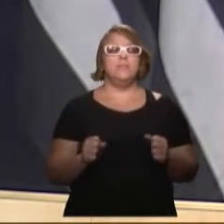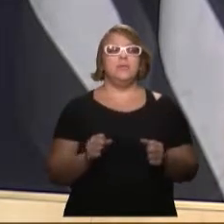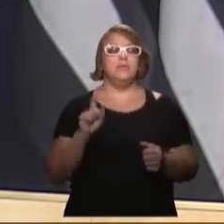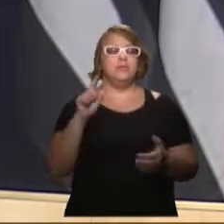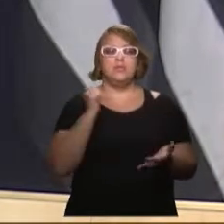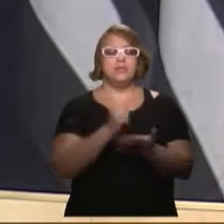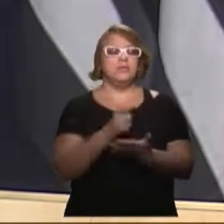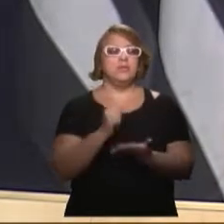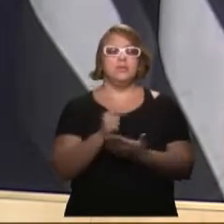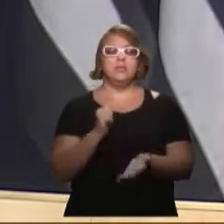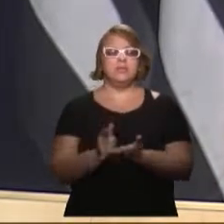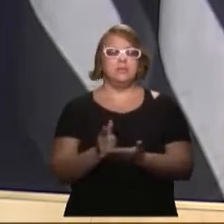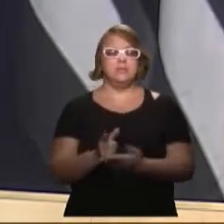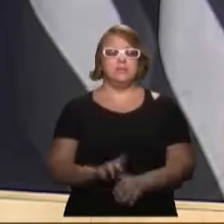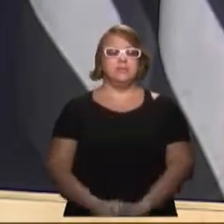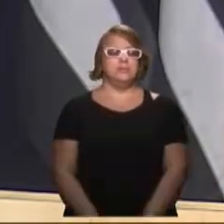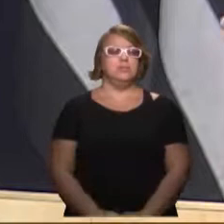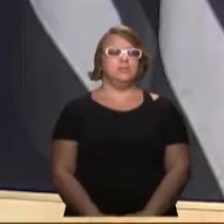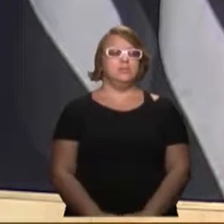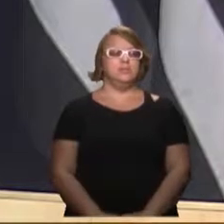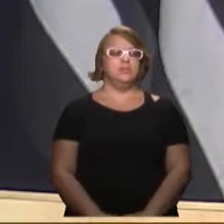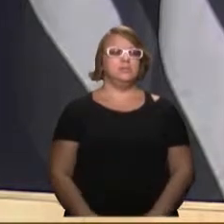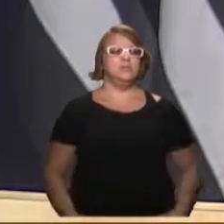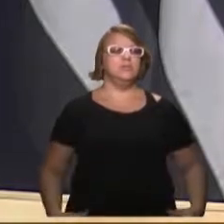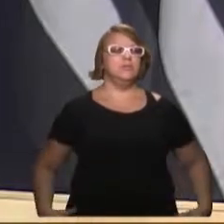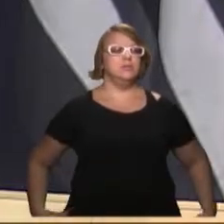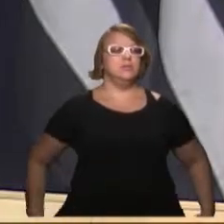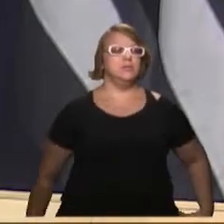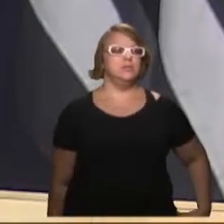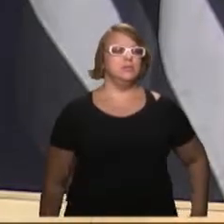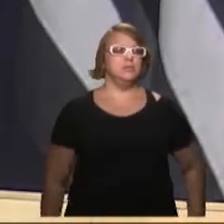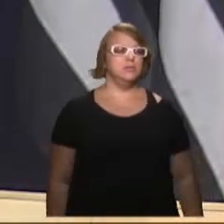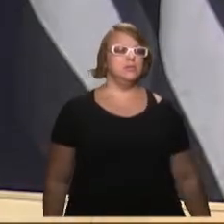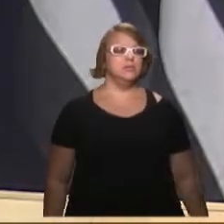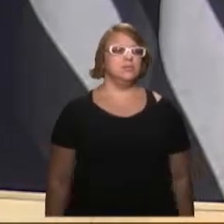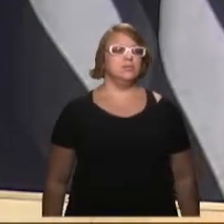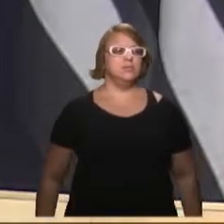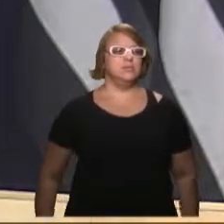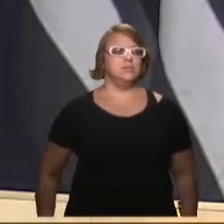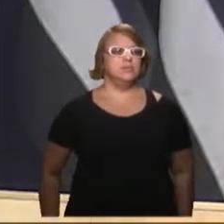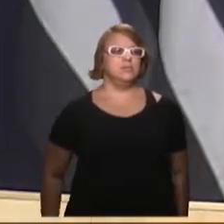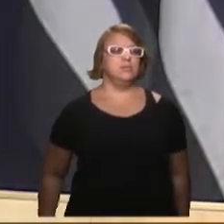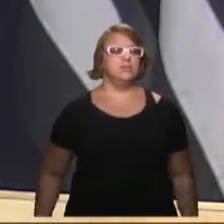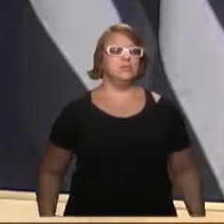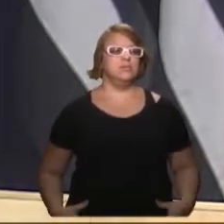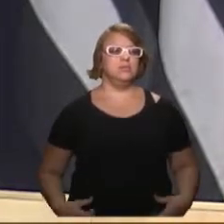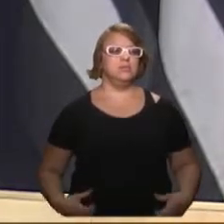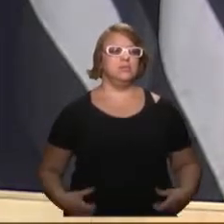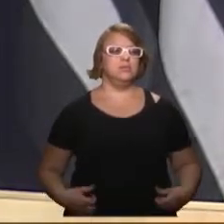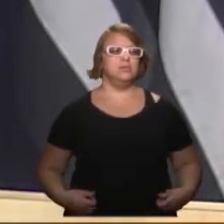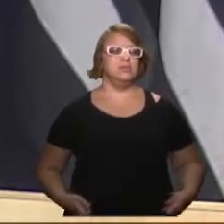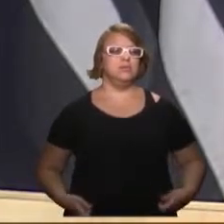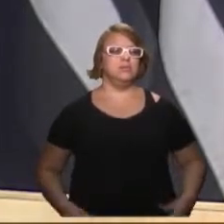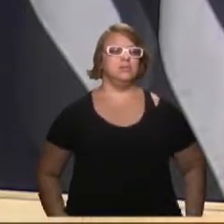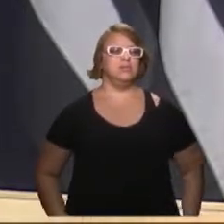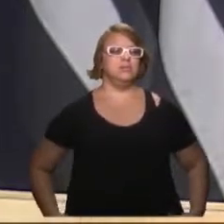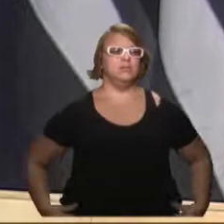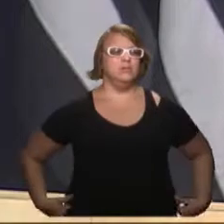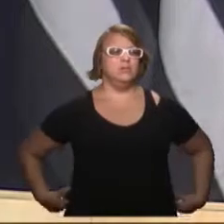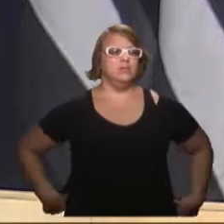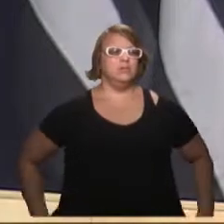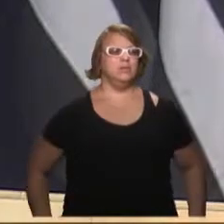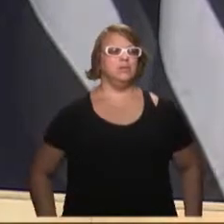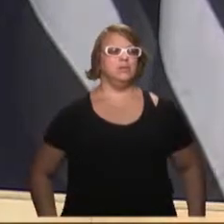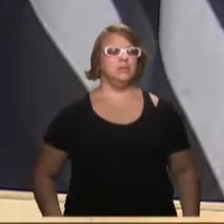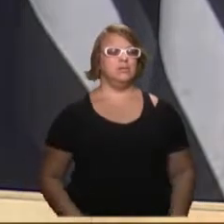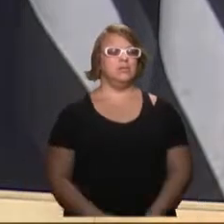Nós não temos autoridade para obrigar o poder público executivo. Nós não temos autoridade. Vou entrar com um projeto